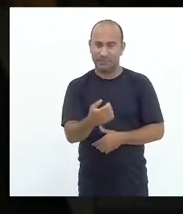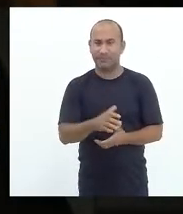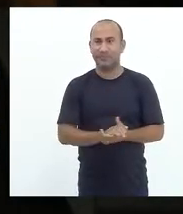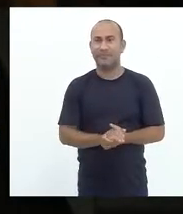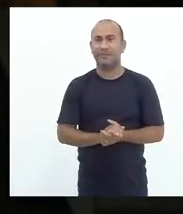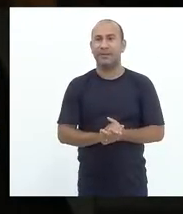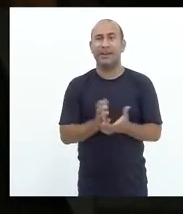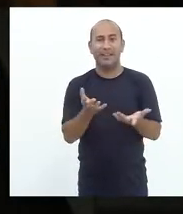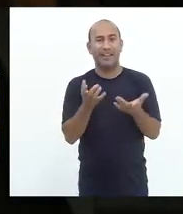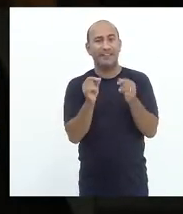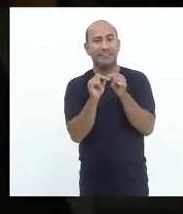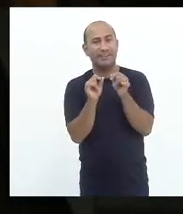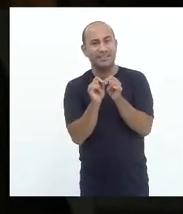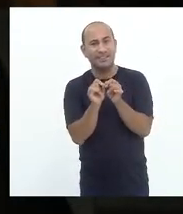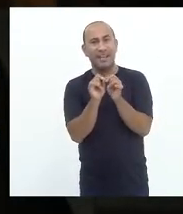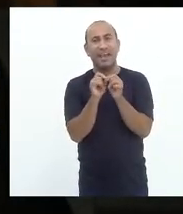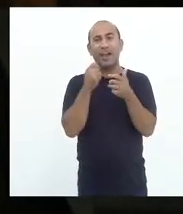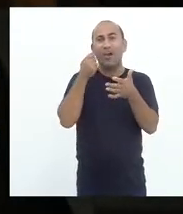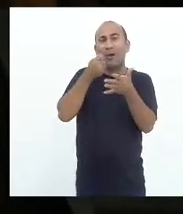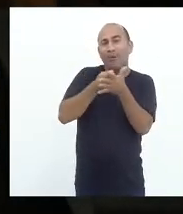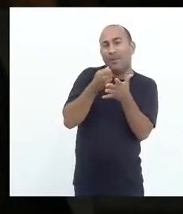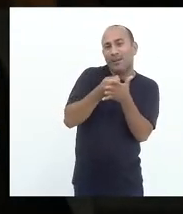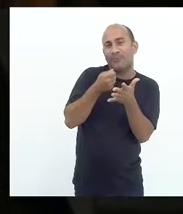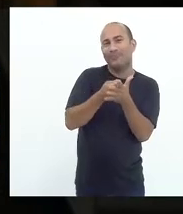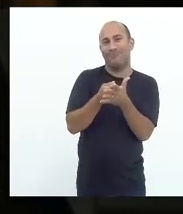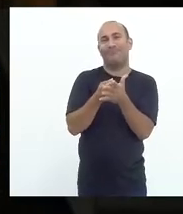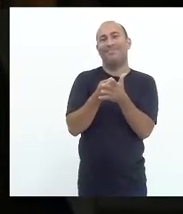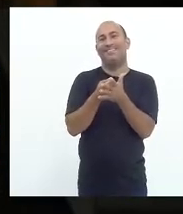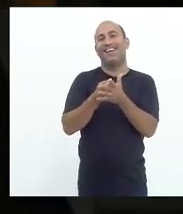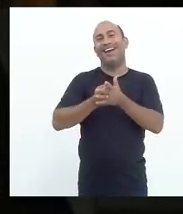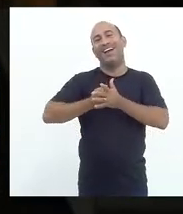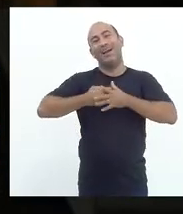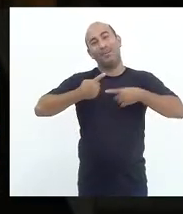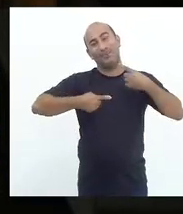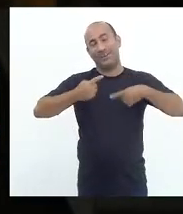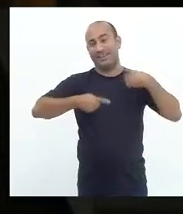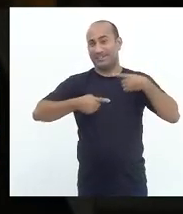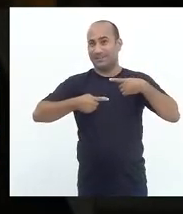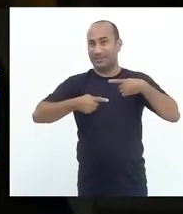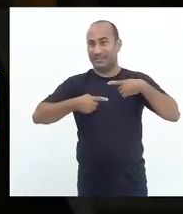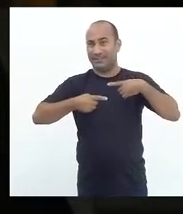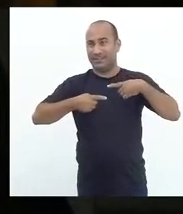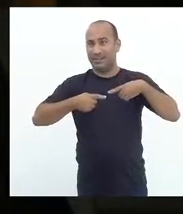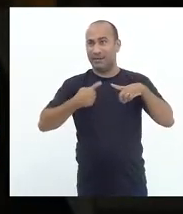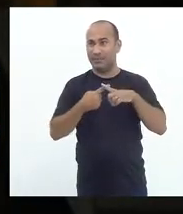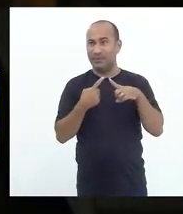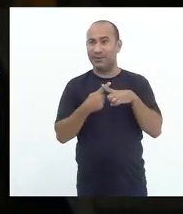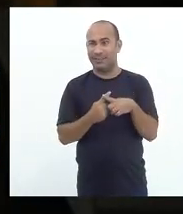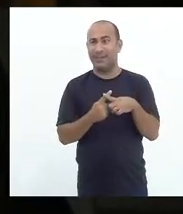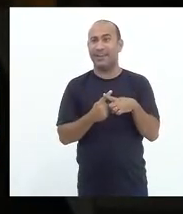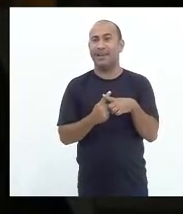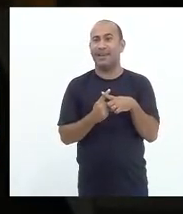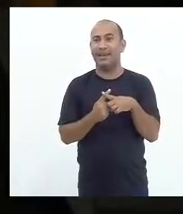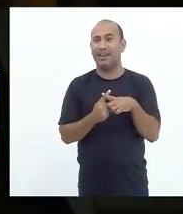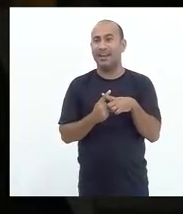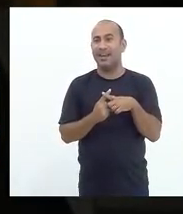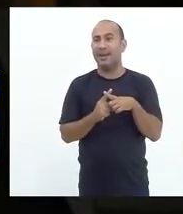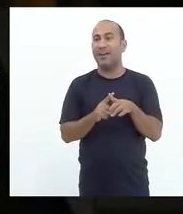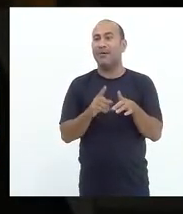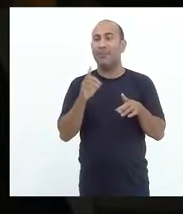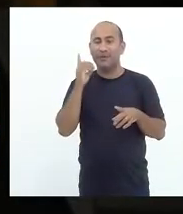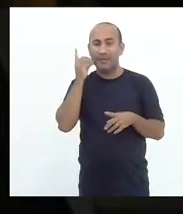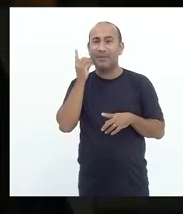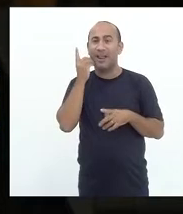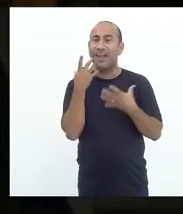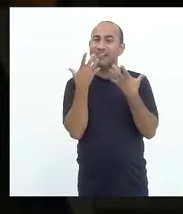querem fazer disso uma luta política. E não é o parlamento. O parlamento recebeu o projeto. E eu não